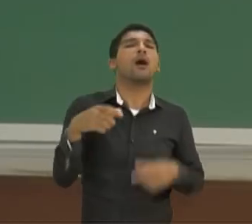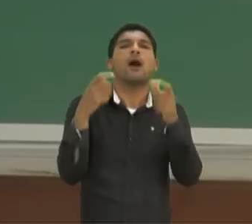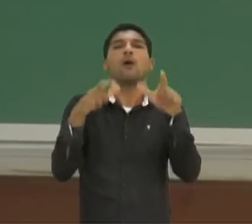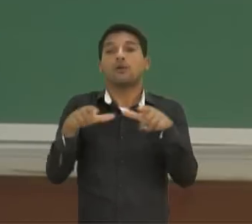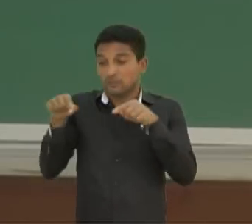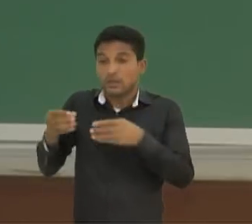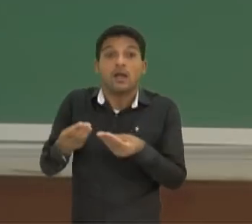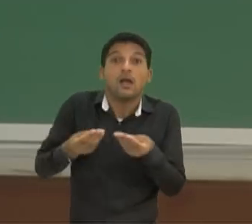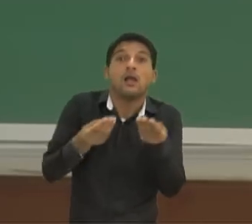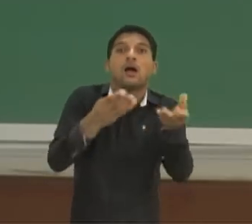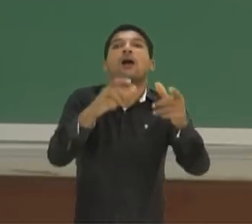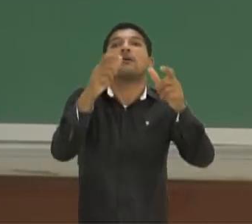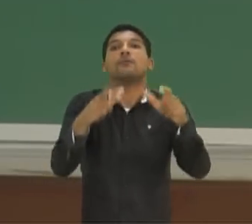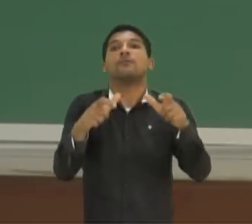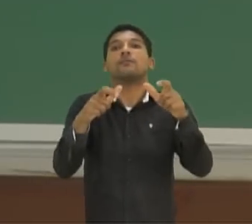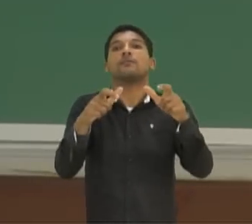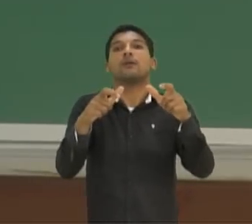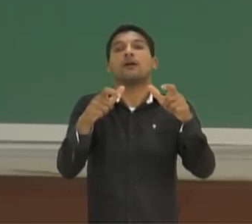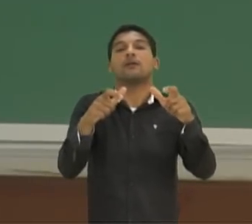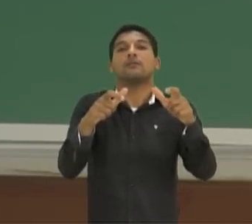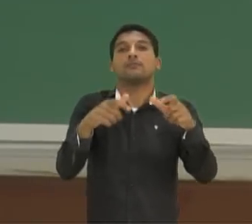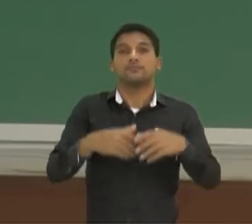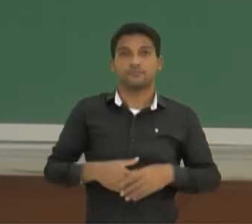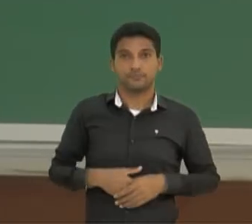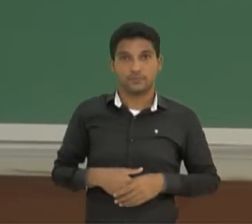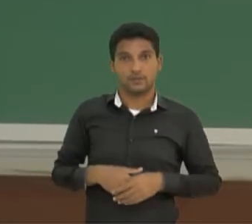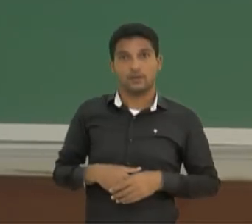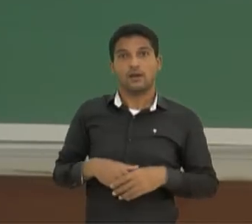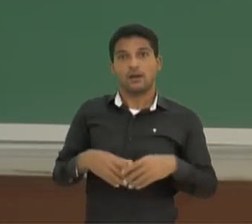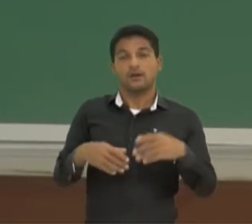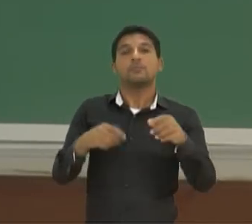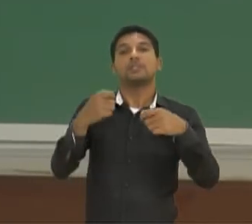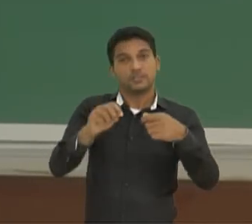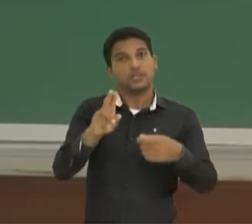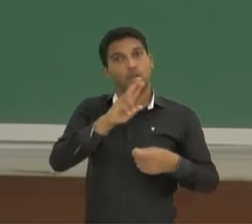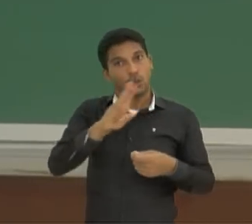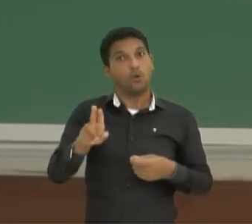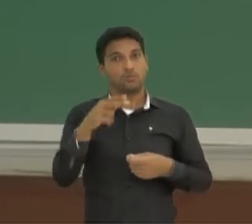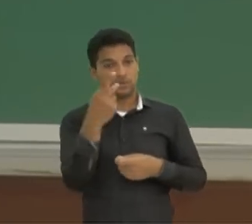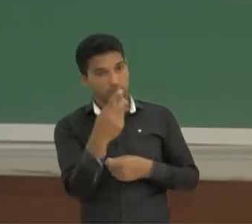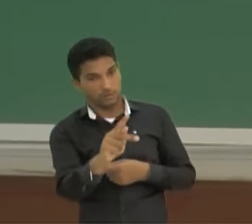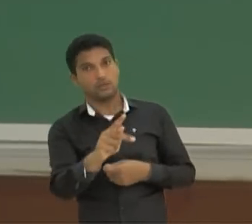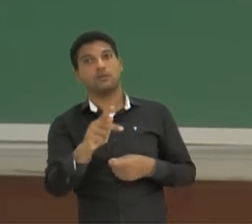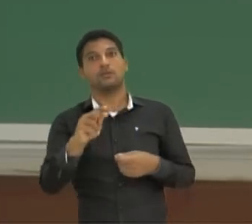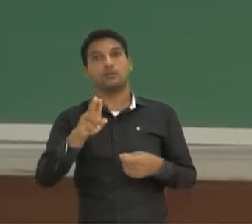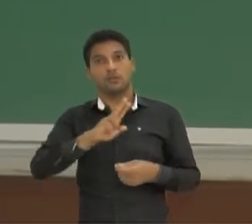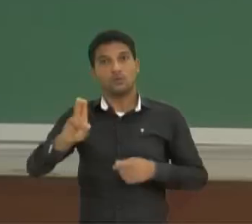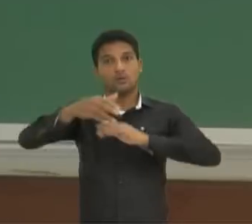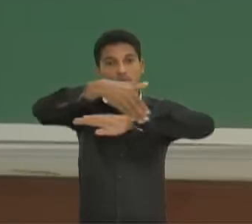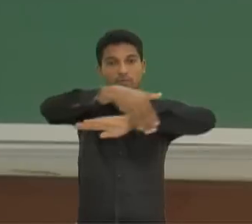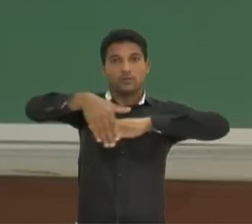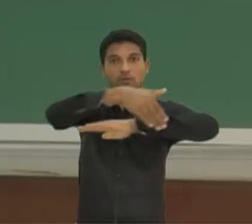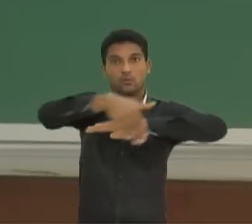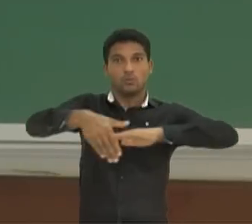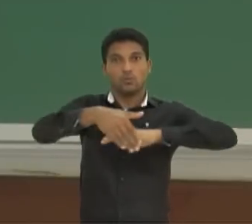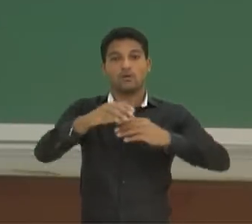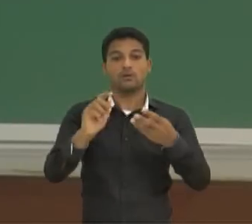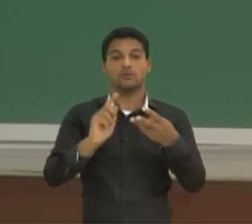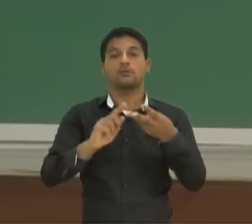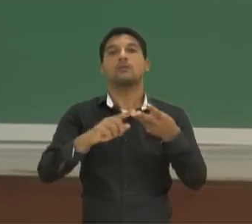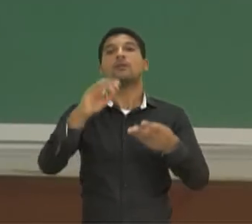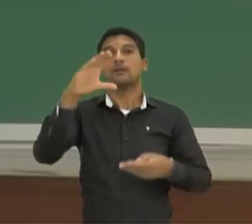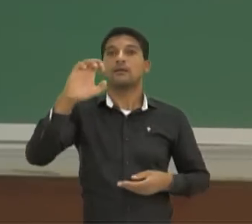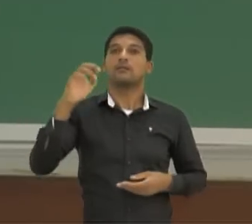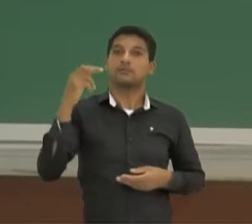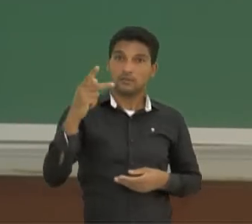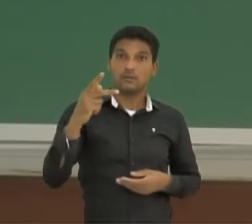né? E esse tal destinatário tem que estar bem especificado onde ele mora, qual é o nome da rua, qual é o CEP, qual é o nome do bairro, da